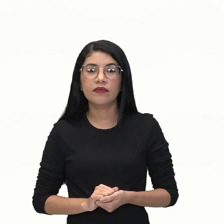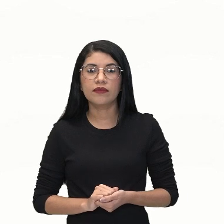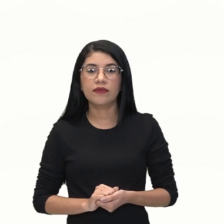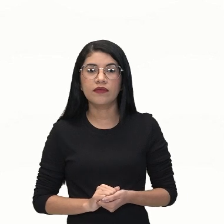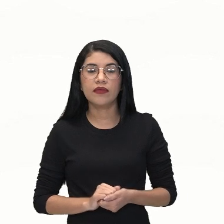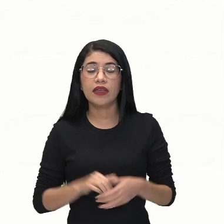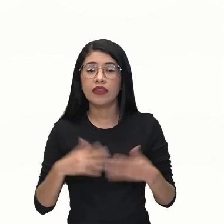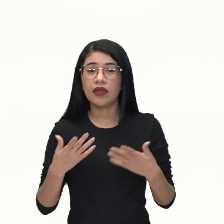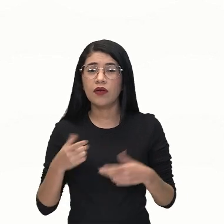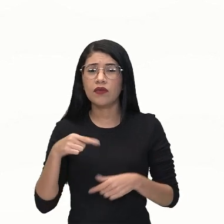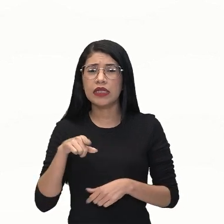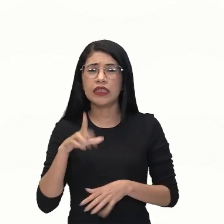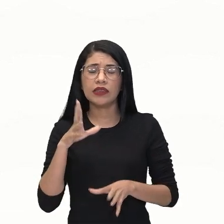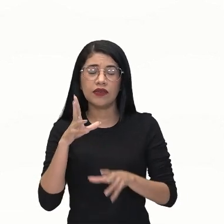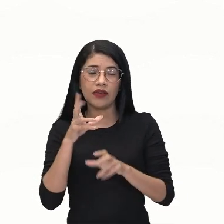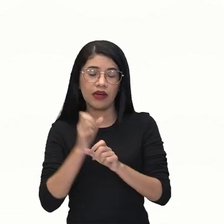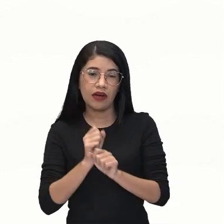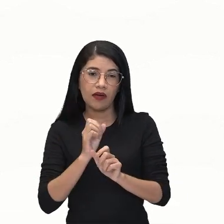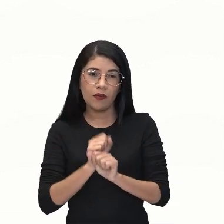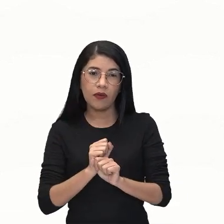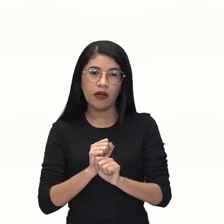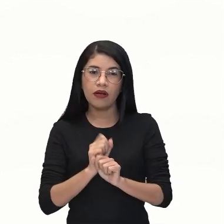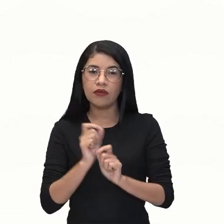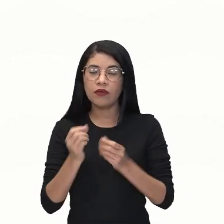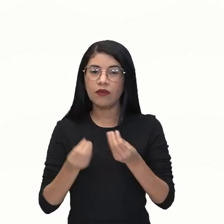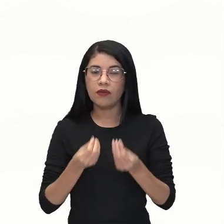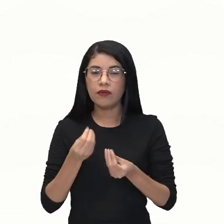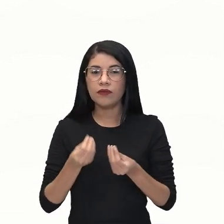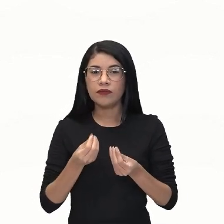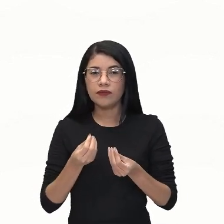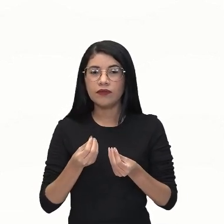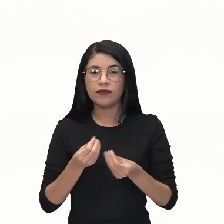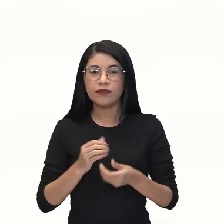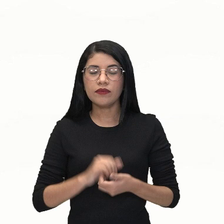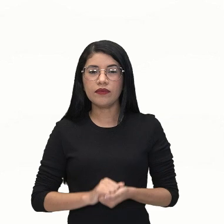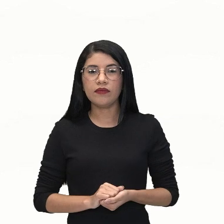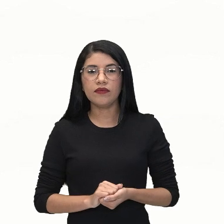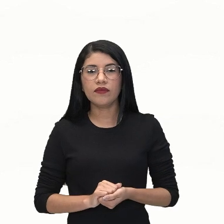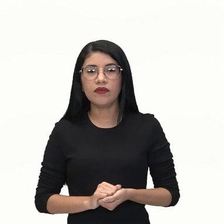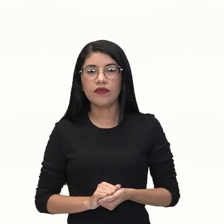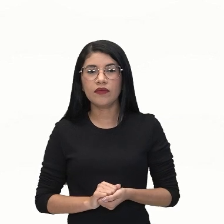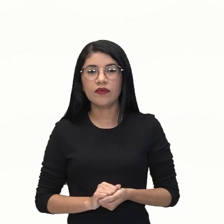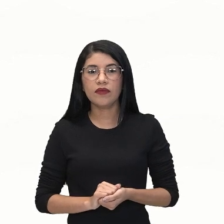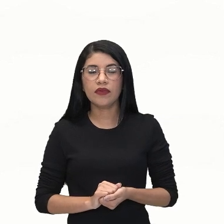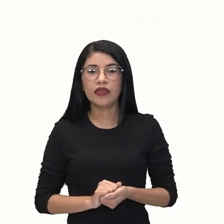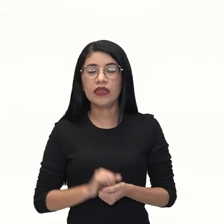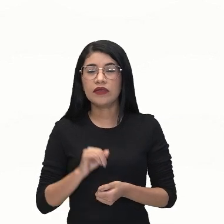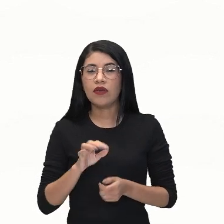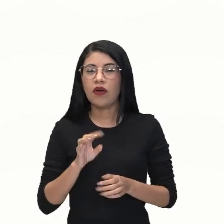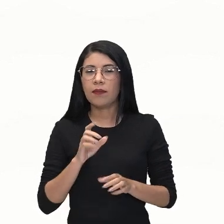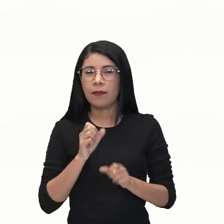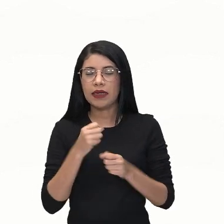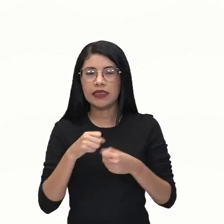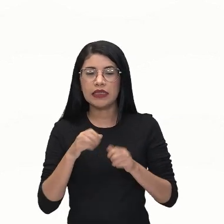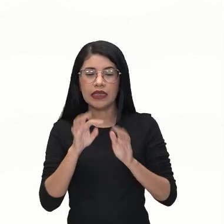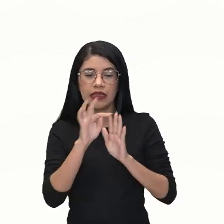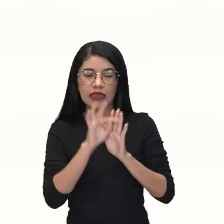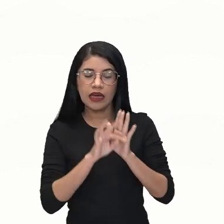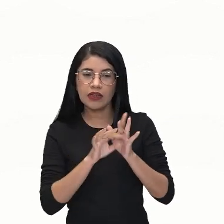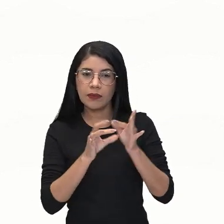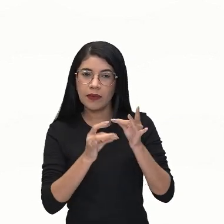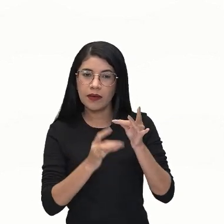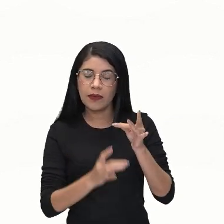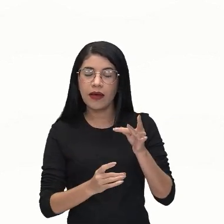você estiver resolvendo uma questão discursiva, a questão já acabou aí,